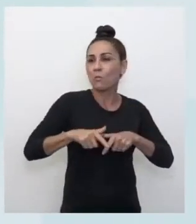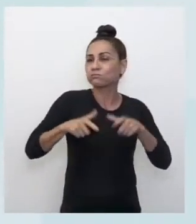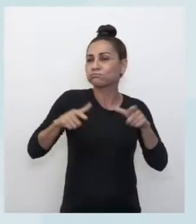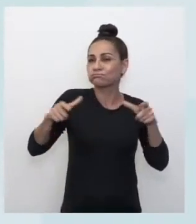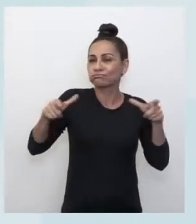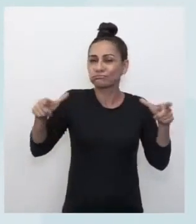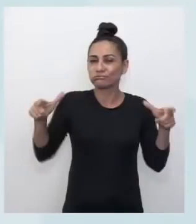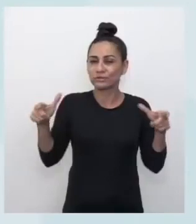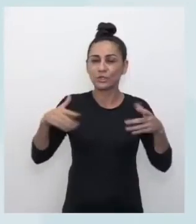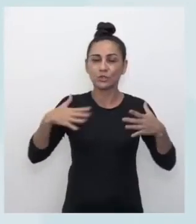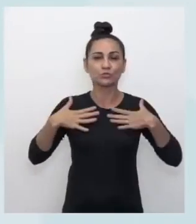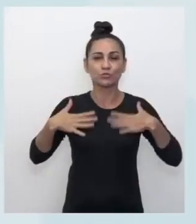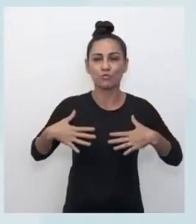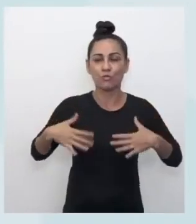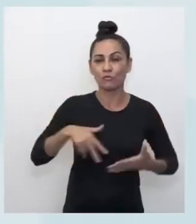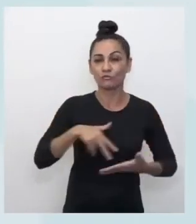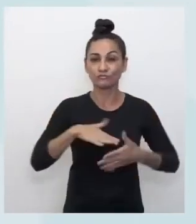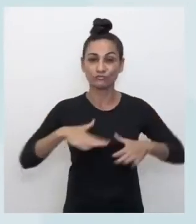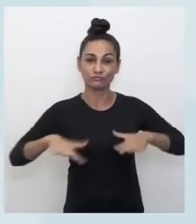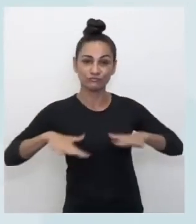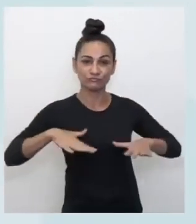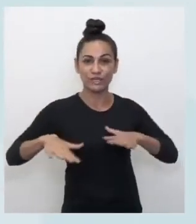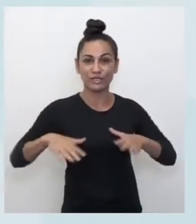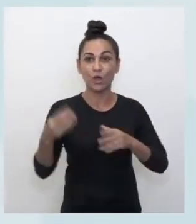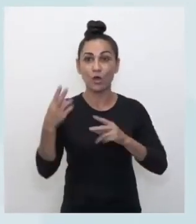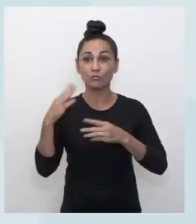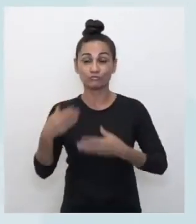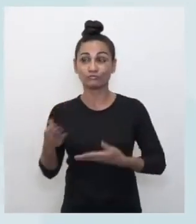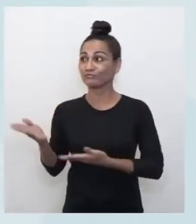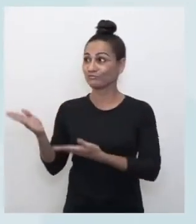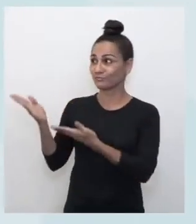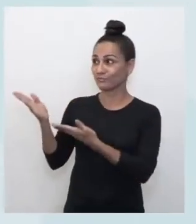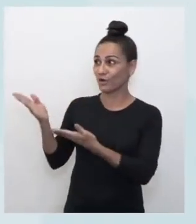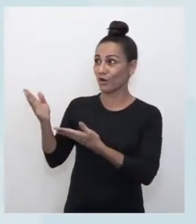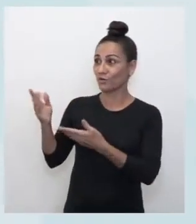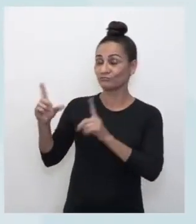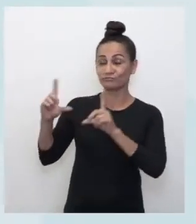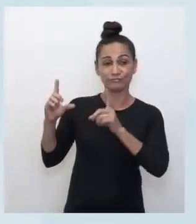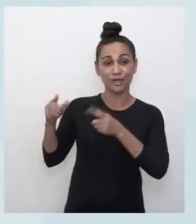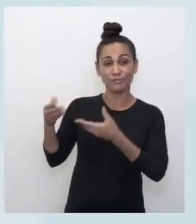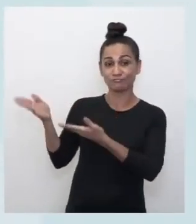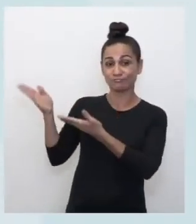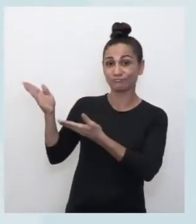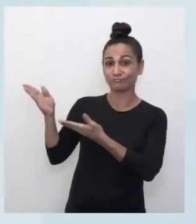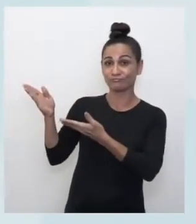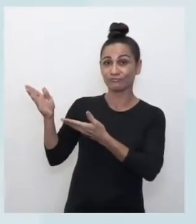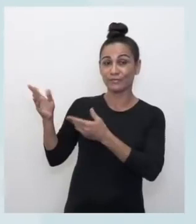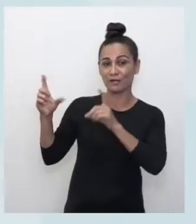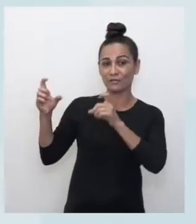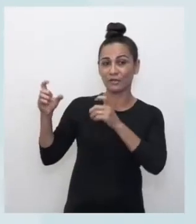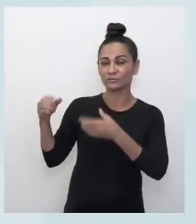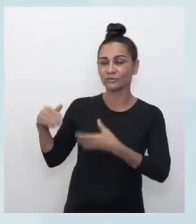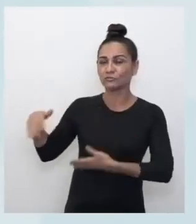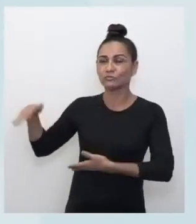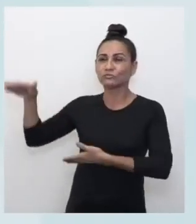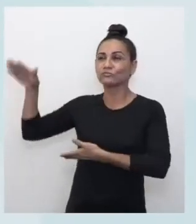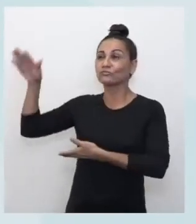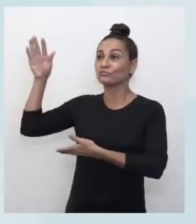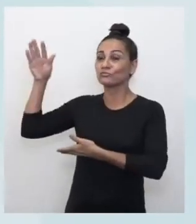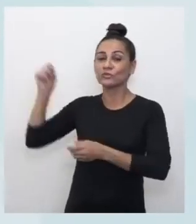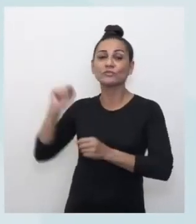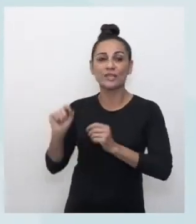E observem, né, a própria imagem dela ali. Olha a carga dramática que essa mulher coloca, né? Em Bem cada bonito. gesto,